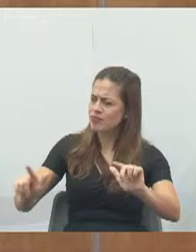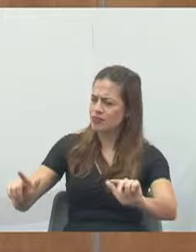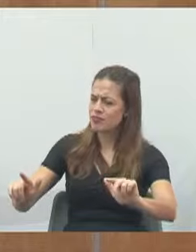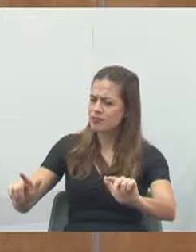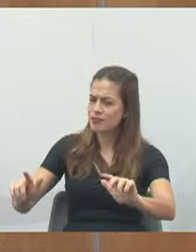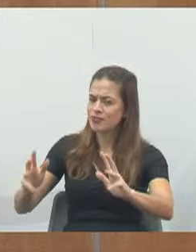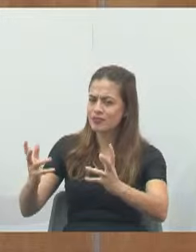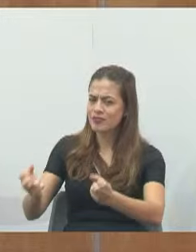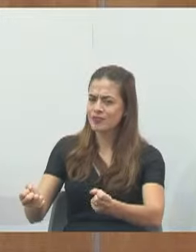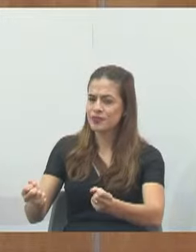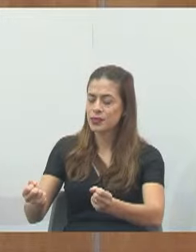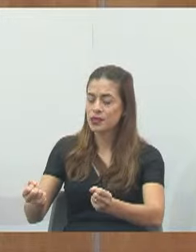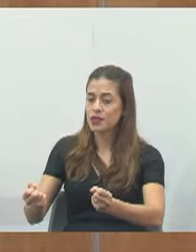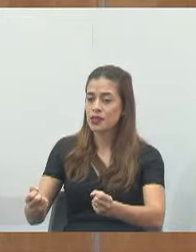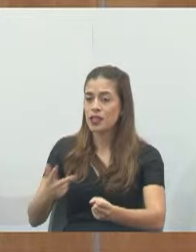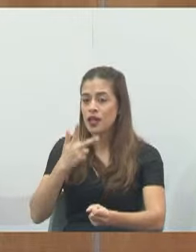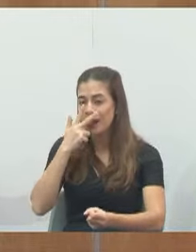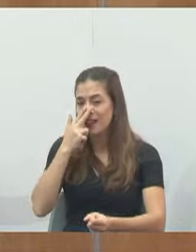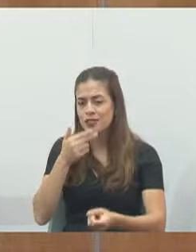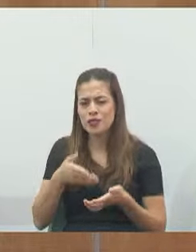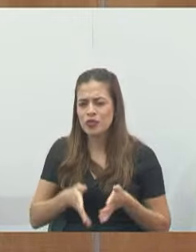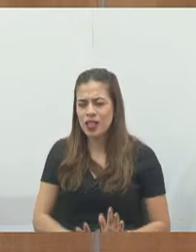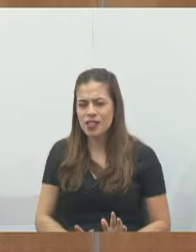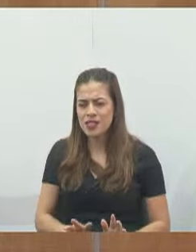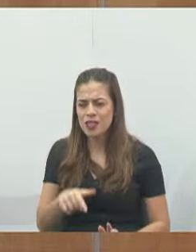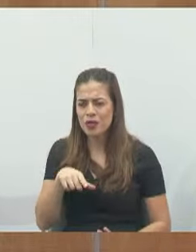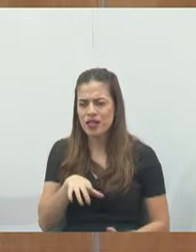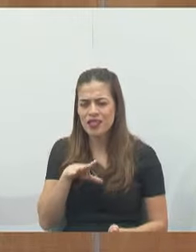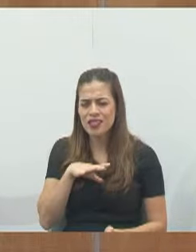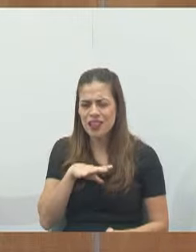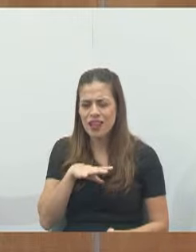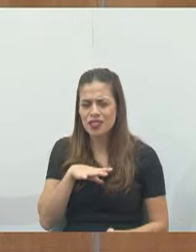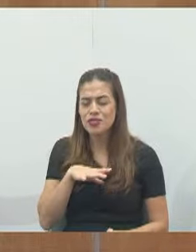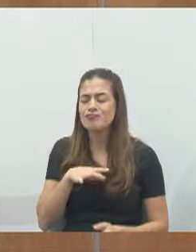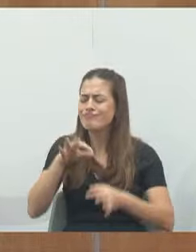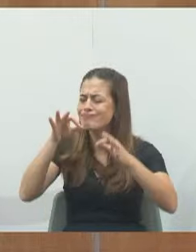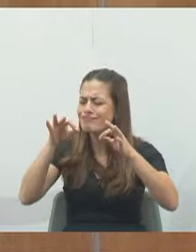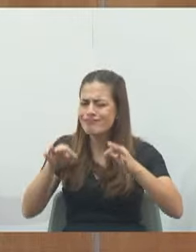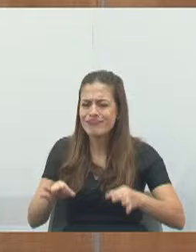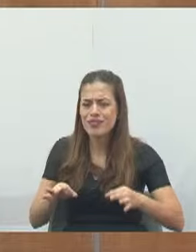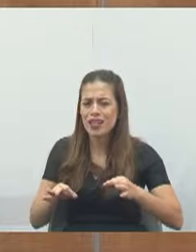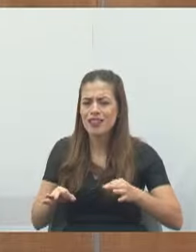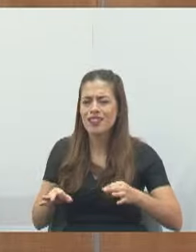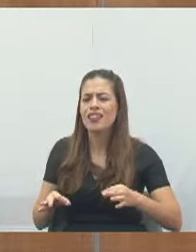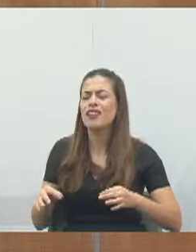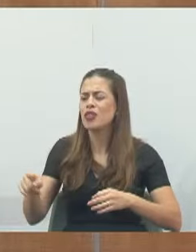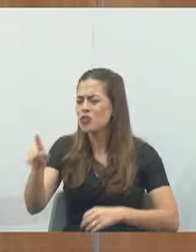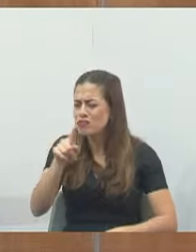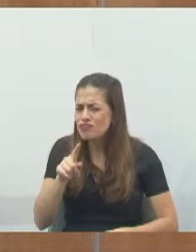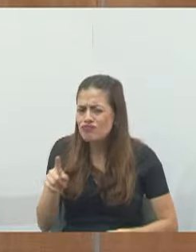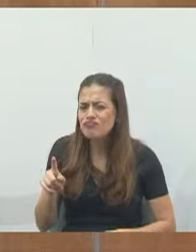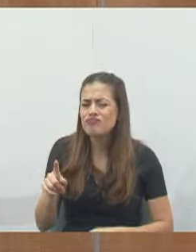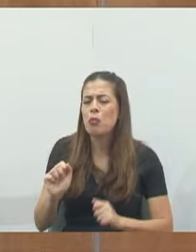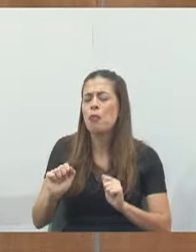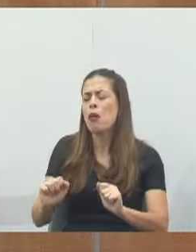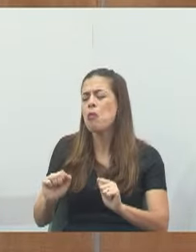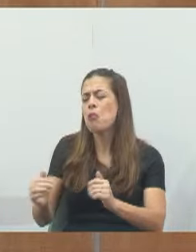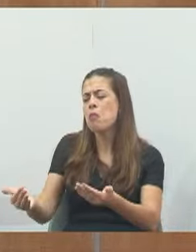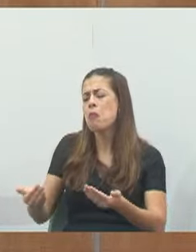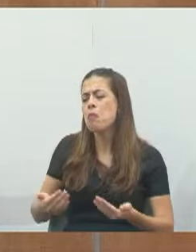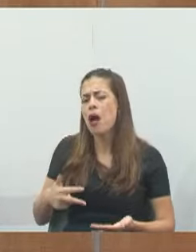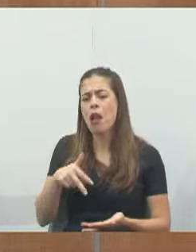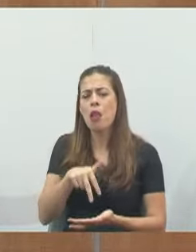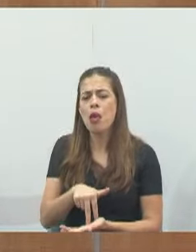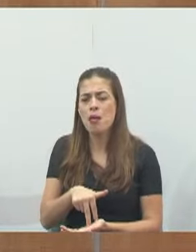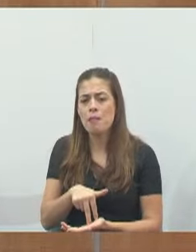né? Acho que quem não é nascido aqui na cidade, tenho certeza que muitos e muitos de vocês poderiam estar aqui no meu